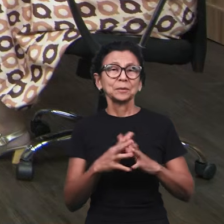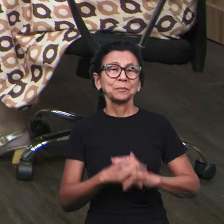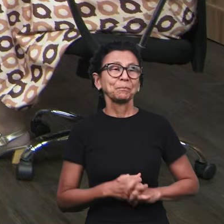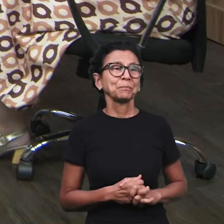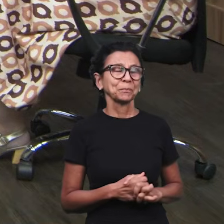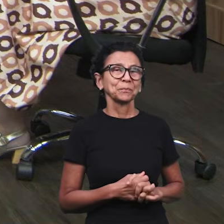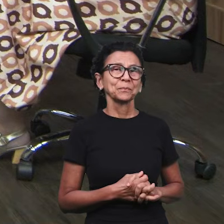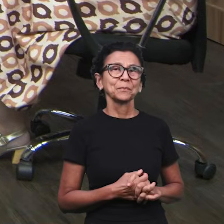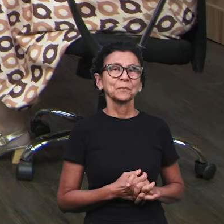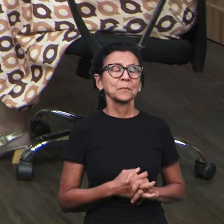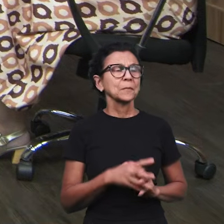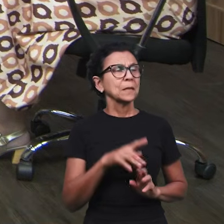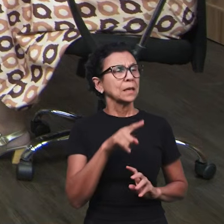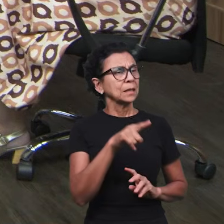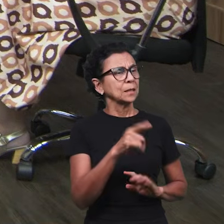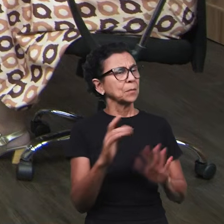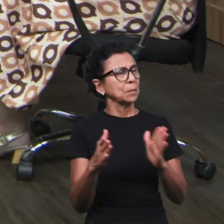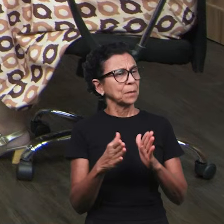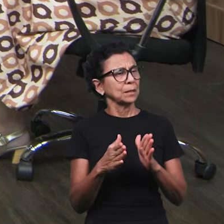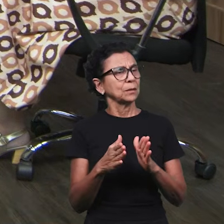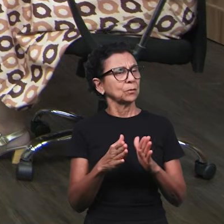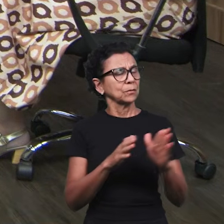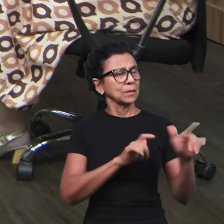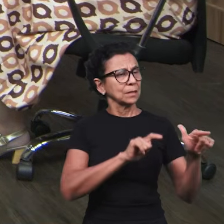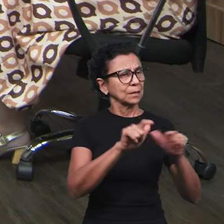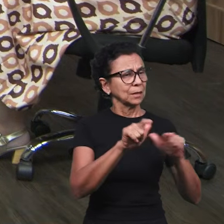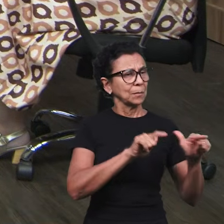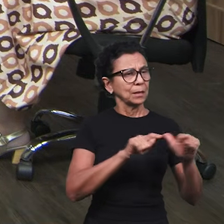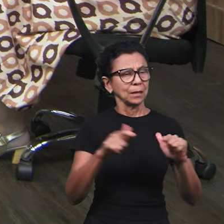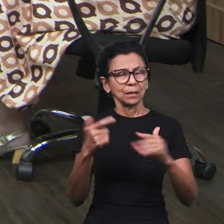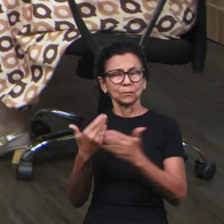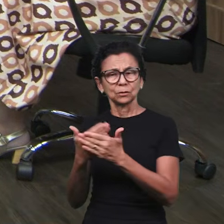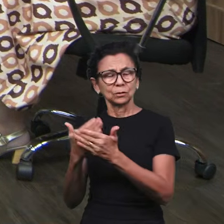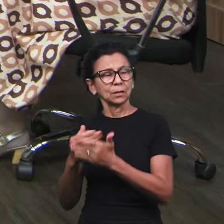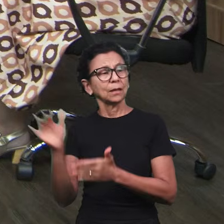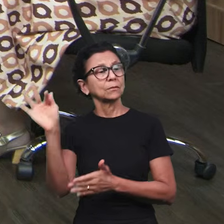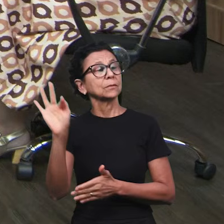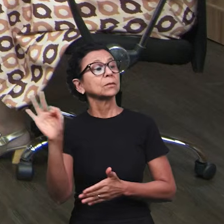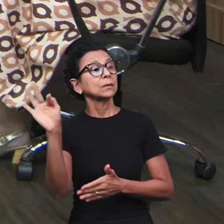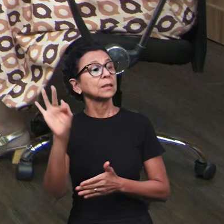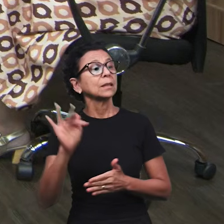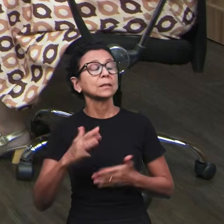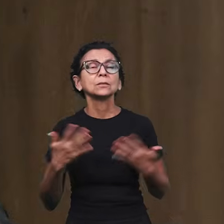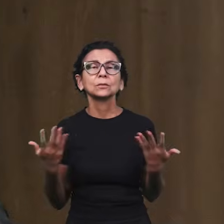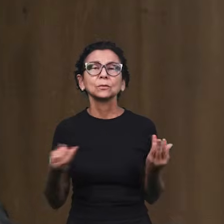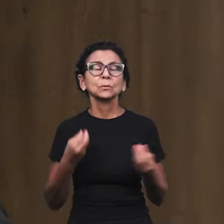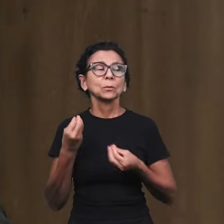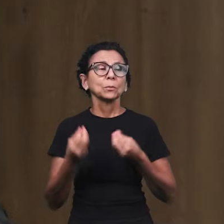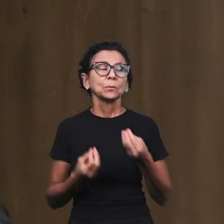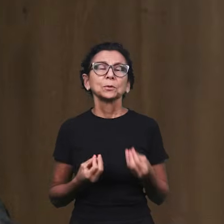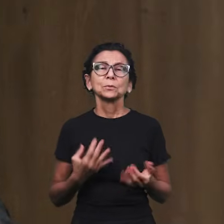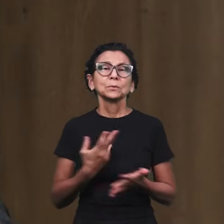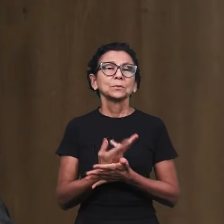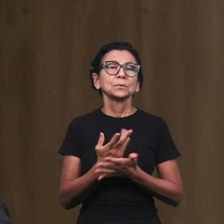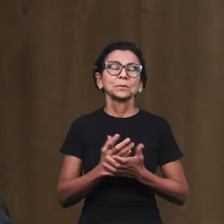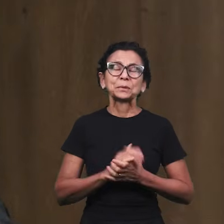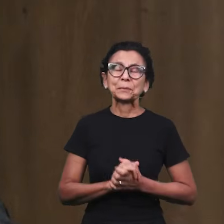sobre o período da faculdade que o senhor trabalhava, estudava, como que foi esse período? É bem verdade que